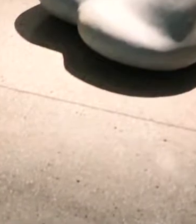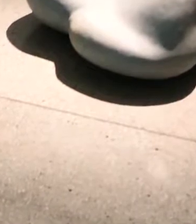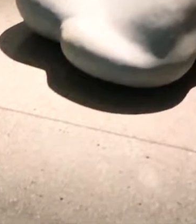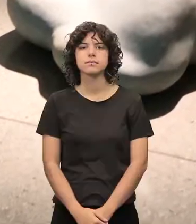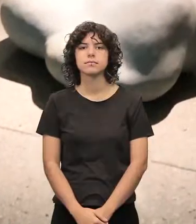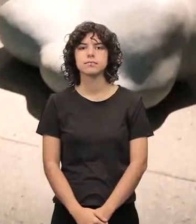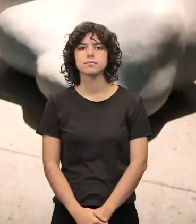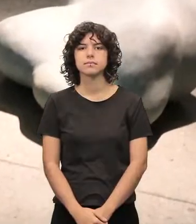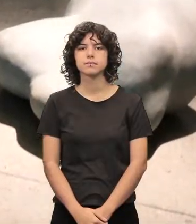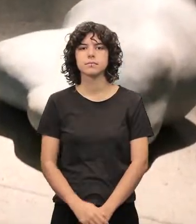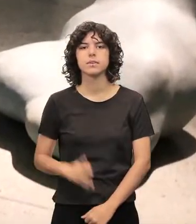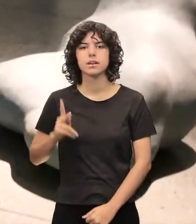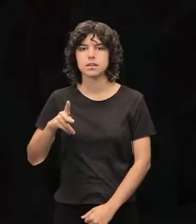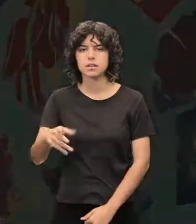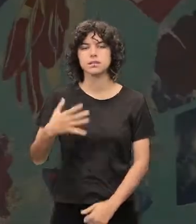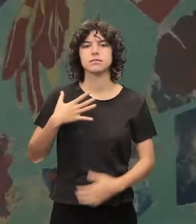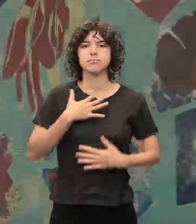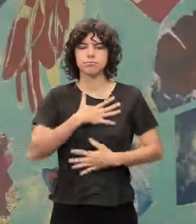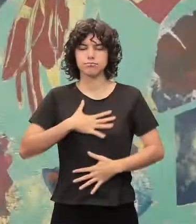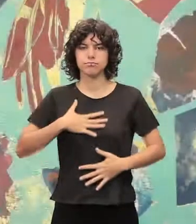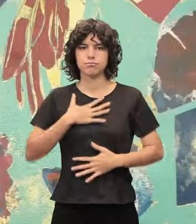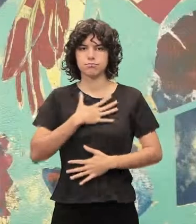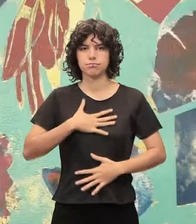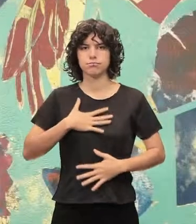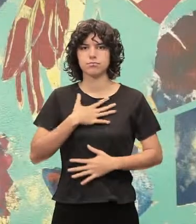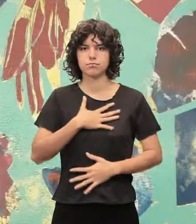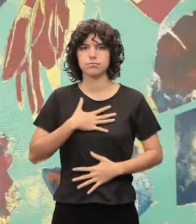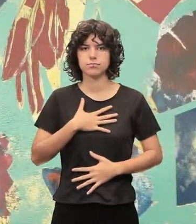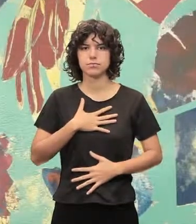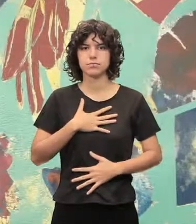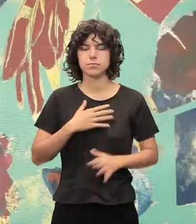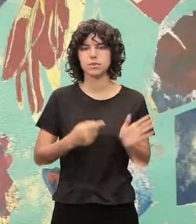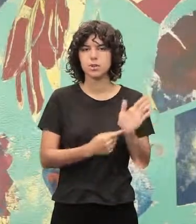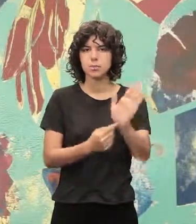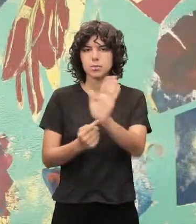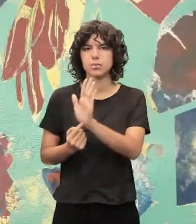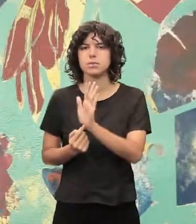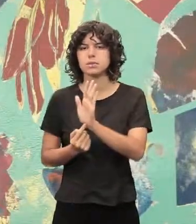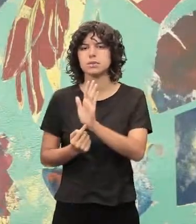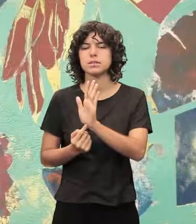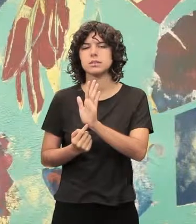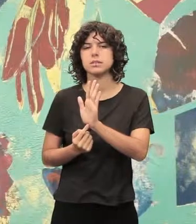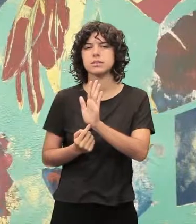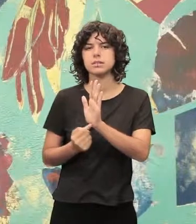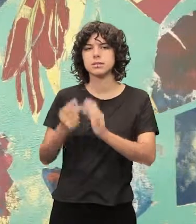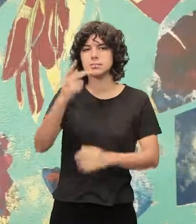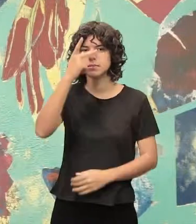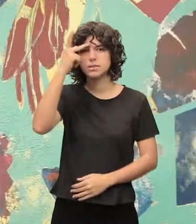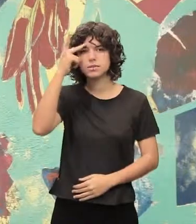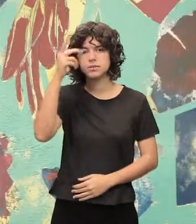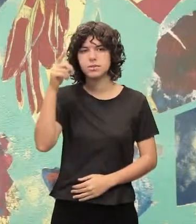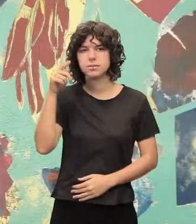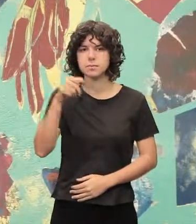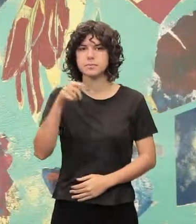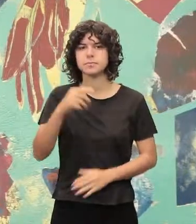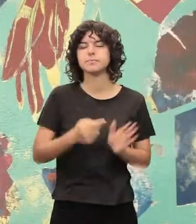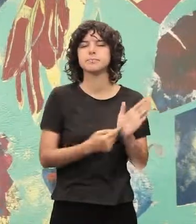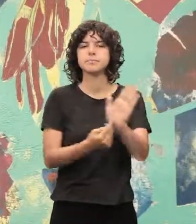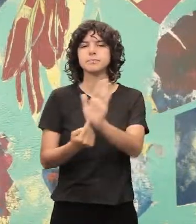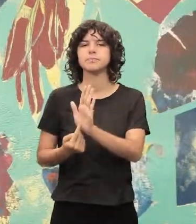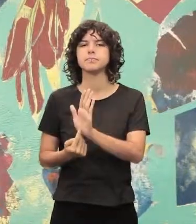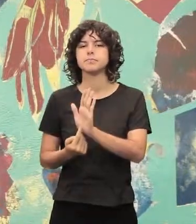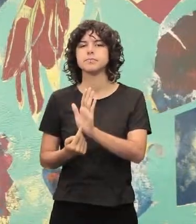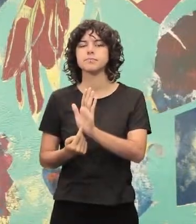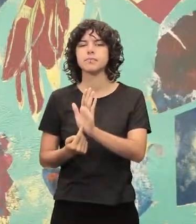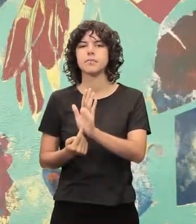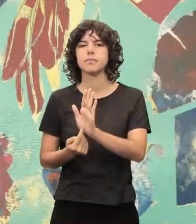É sempre um prazer de mostrar, né, pelo público, né, essas exposições, claro, né, porque eu acho que o